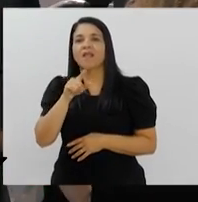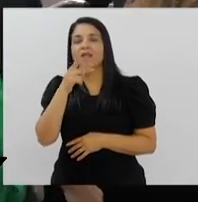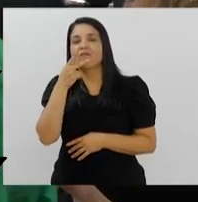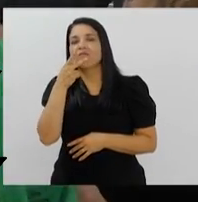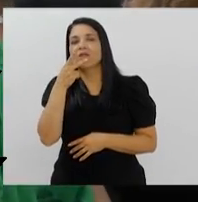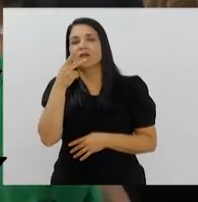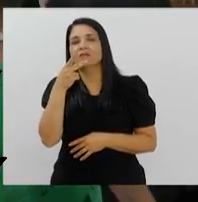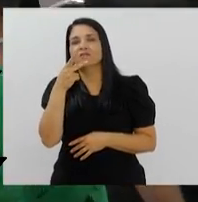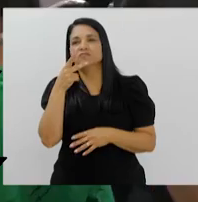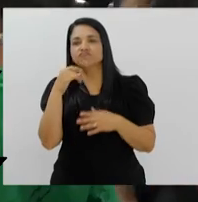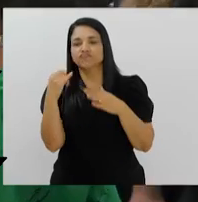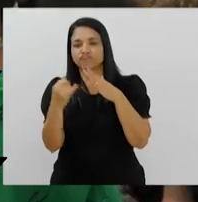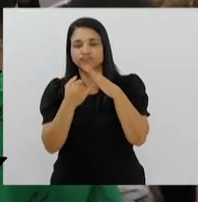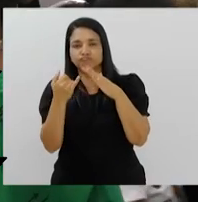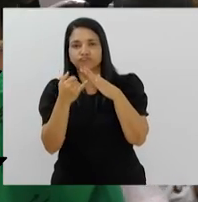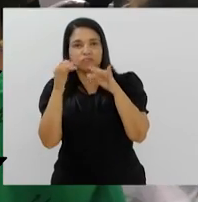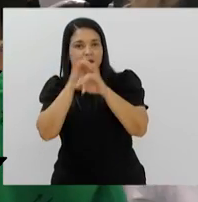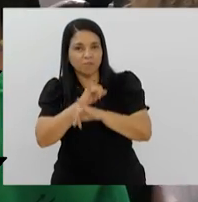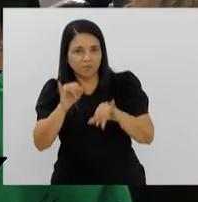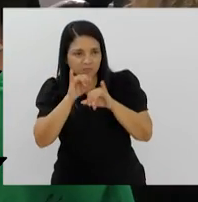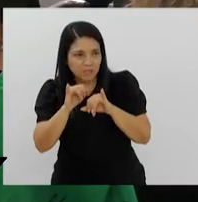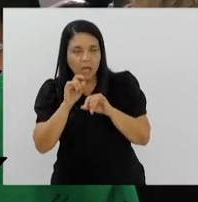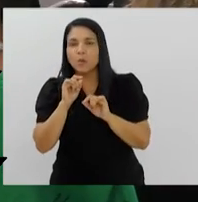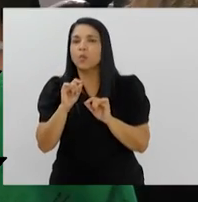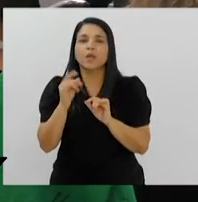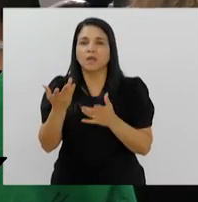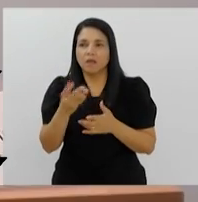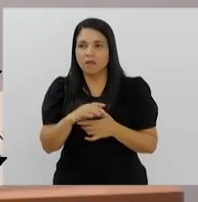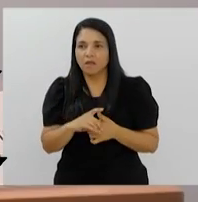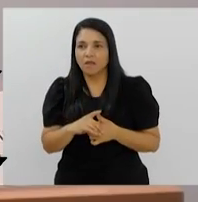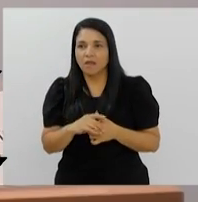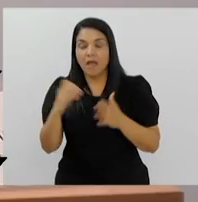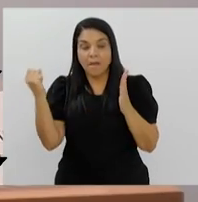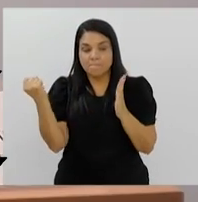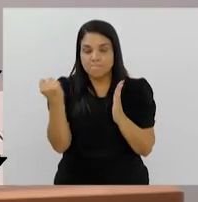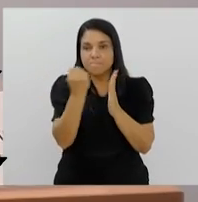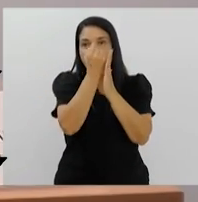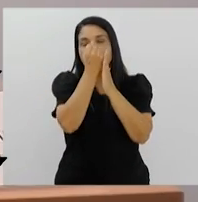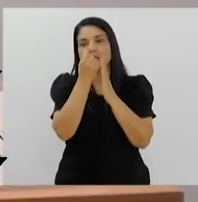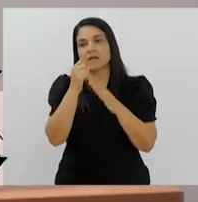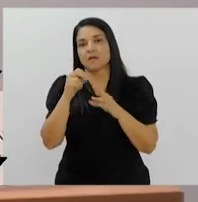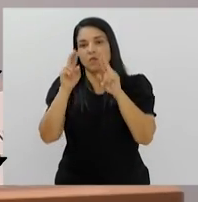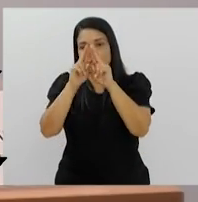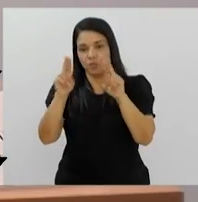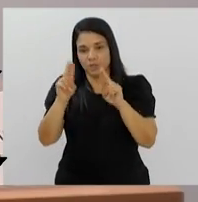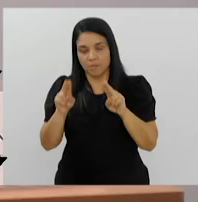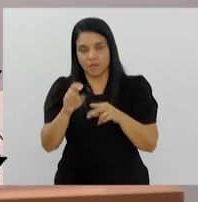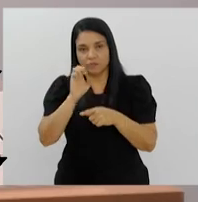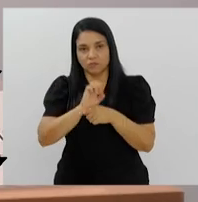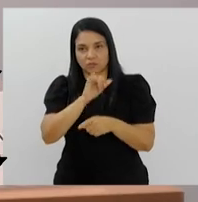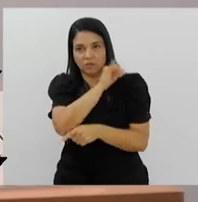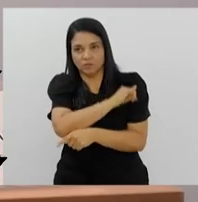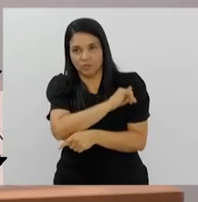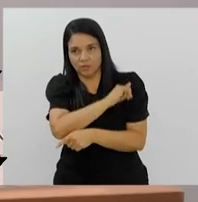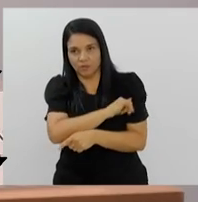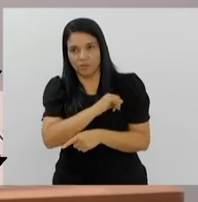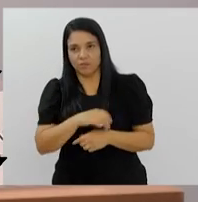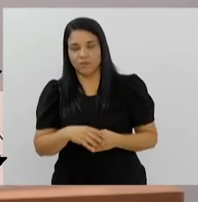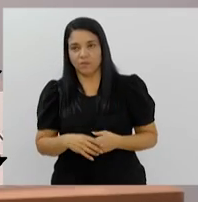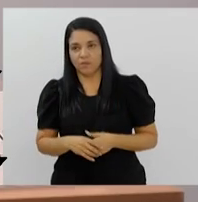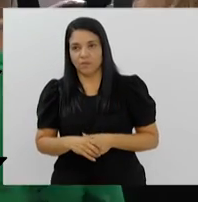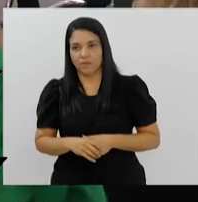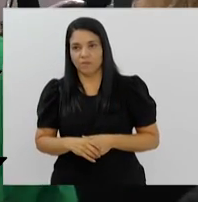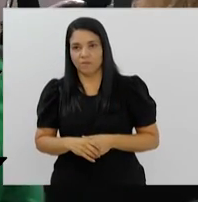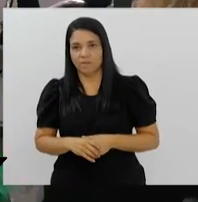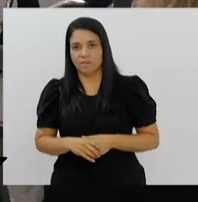institucional é publicitária é o quê a marca do sistema Unimed no estado do Rio de Janeiro e